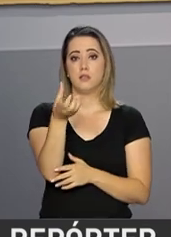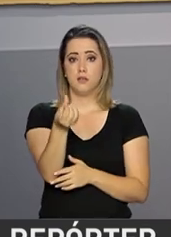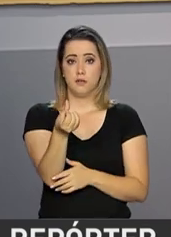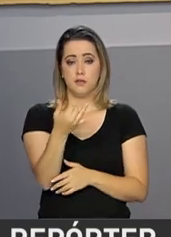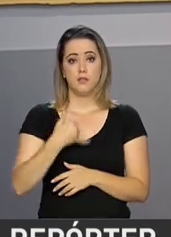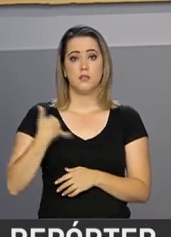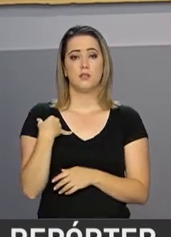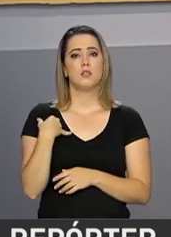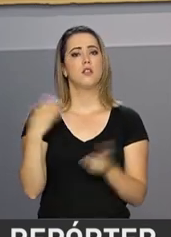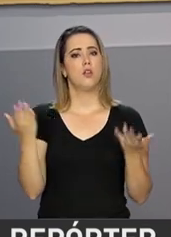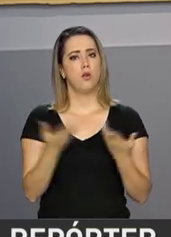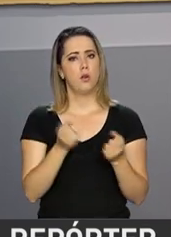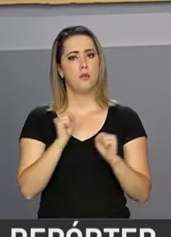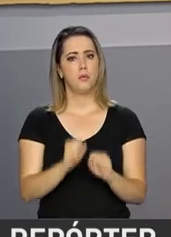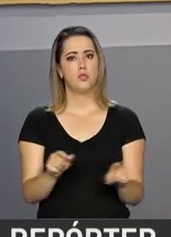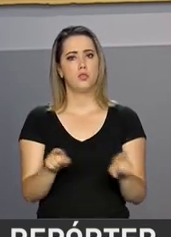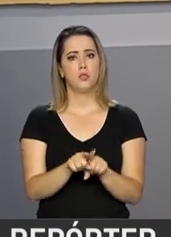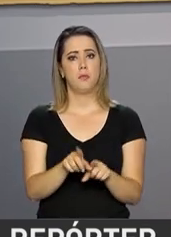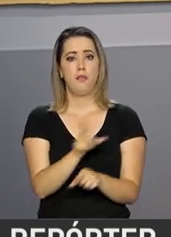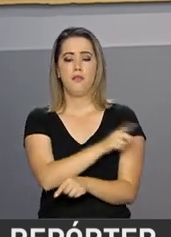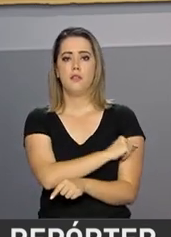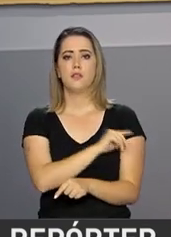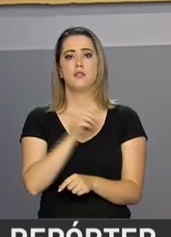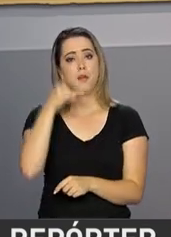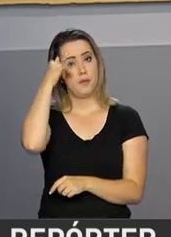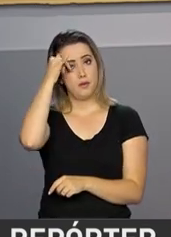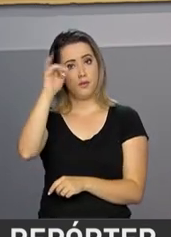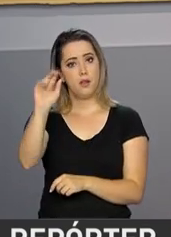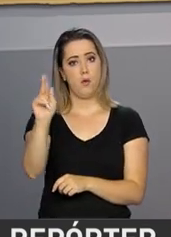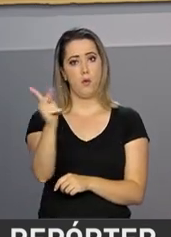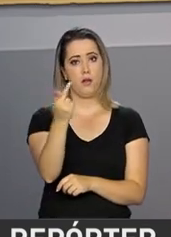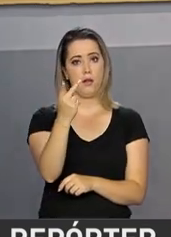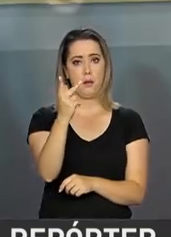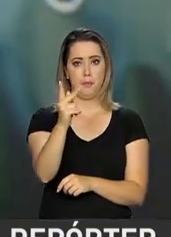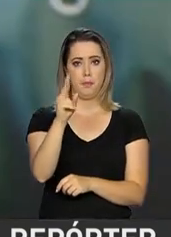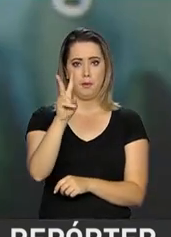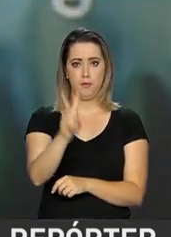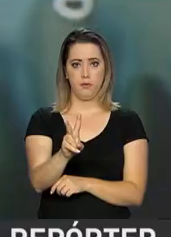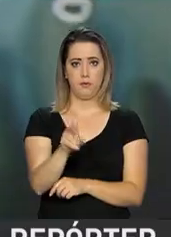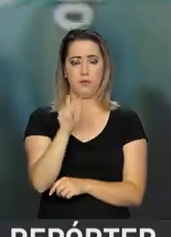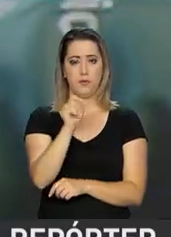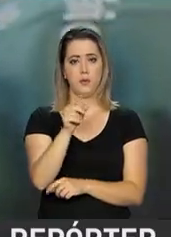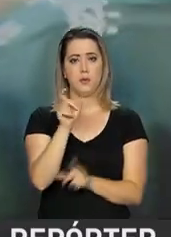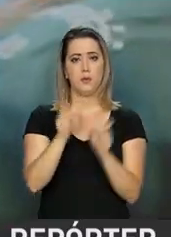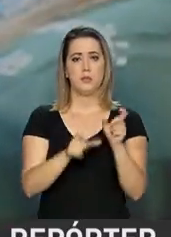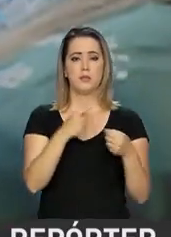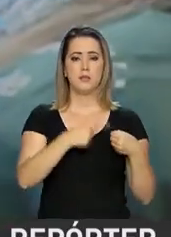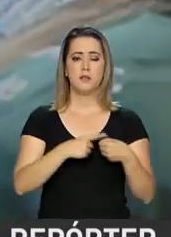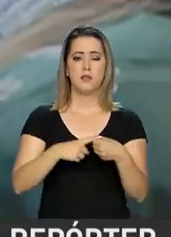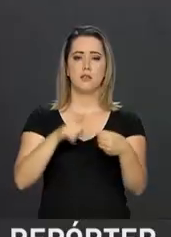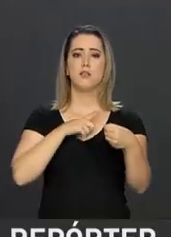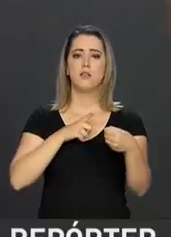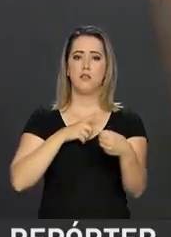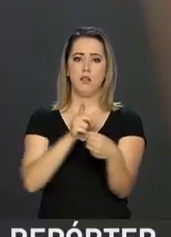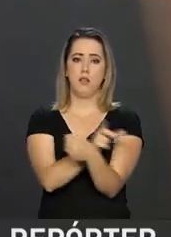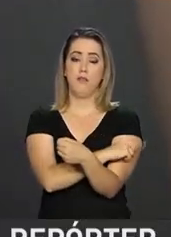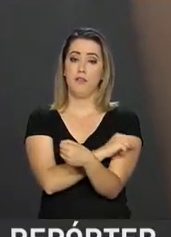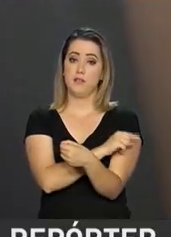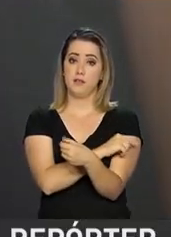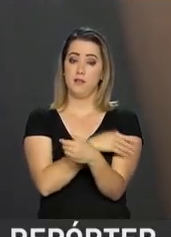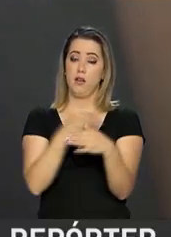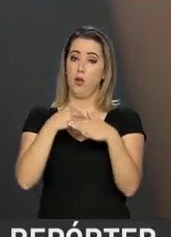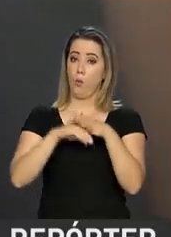agora esse público também vai poder ser vacinado contra o hpv a medida vale para os municípios que ainda tenham vacinas em stock